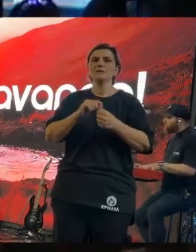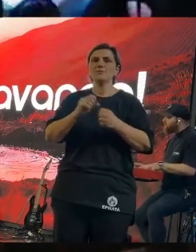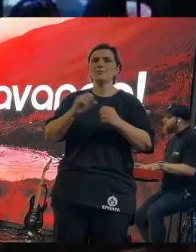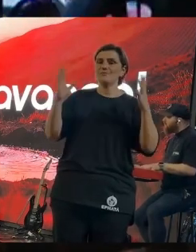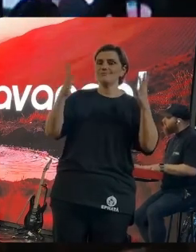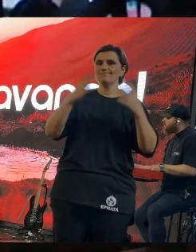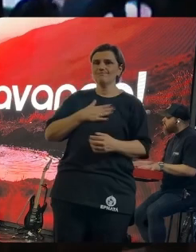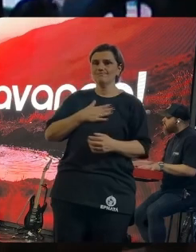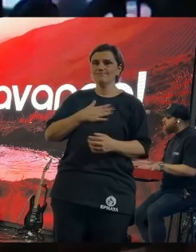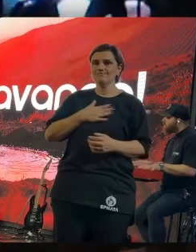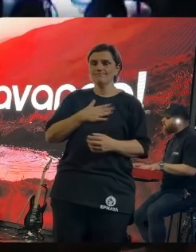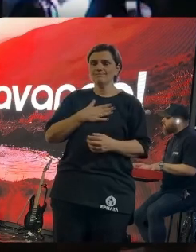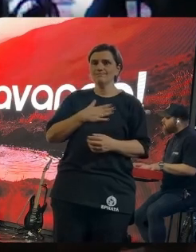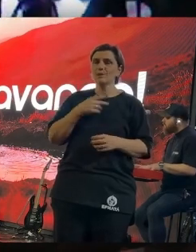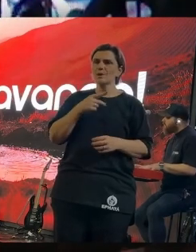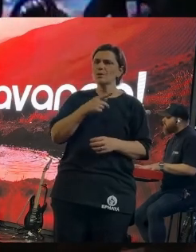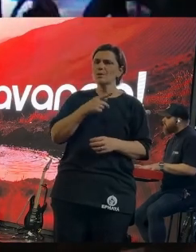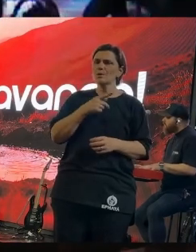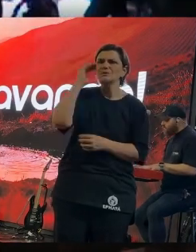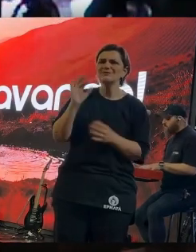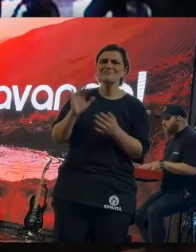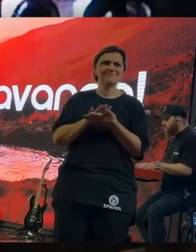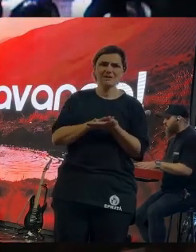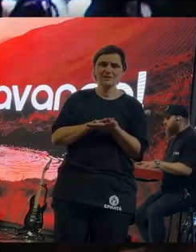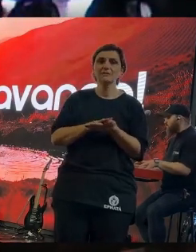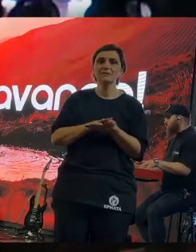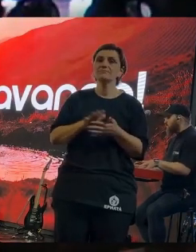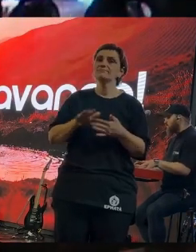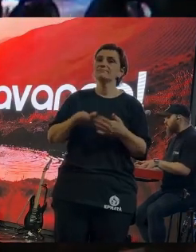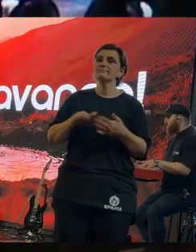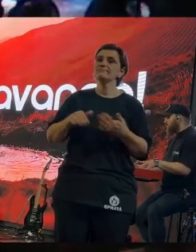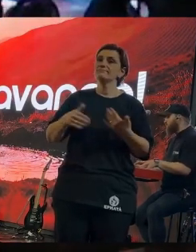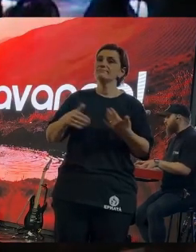Pastor, eu não entendi nada. Então me deixa te dizer: